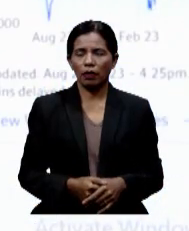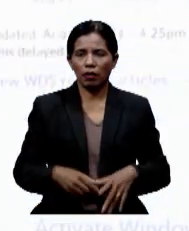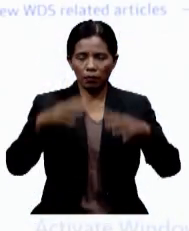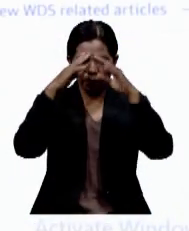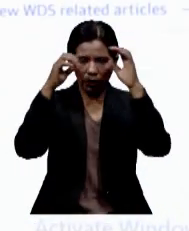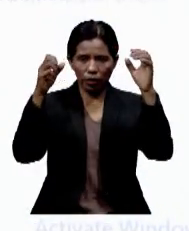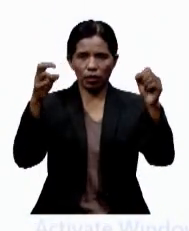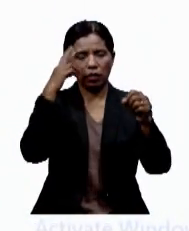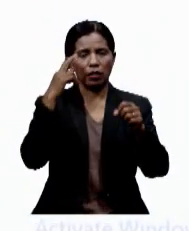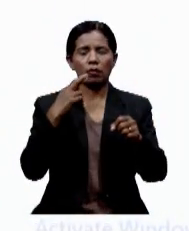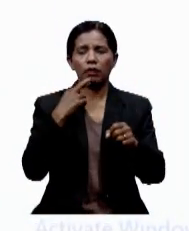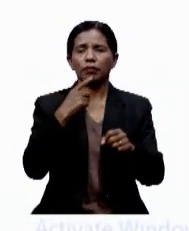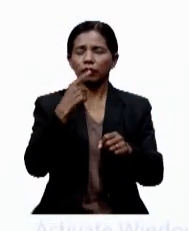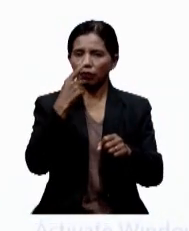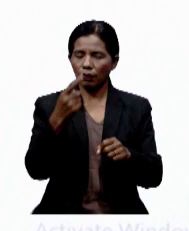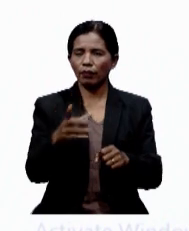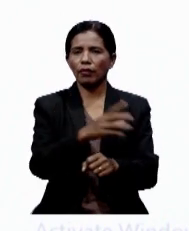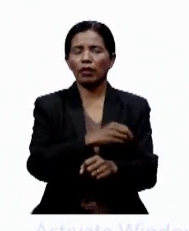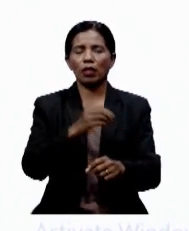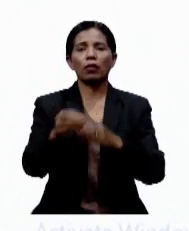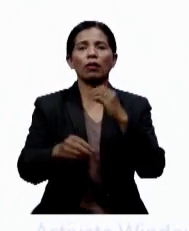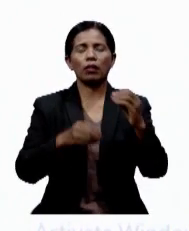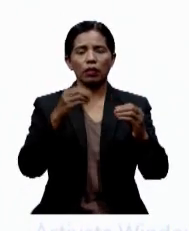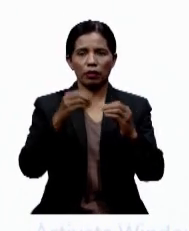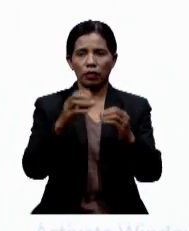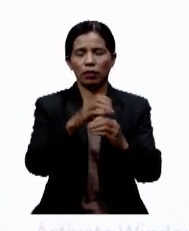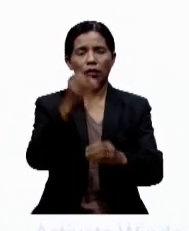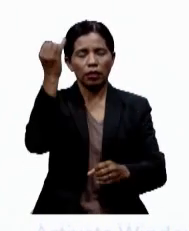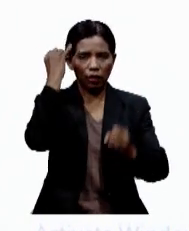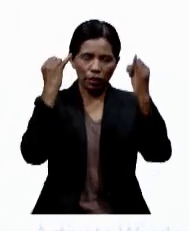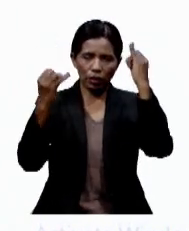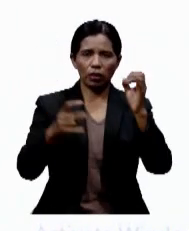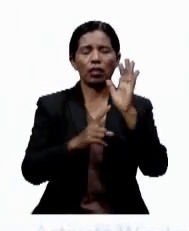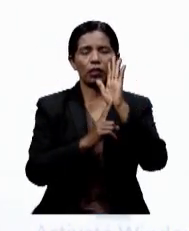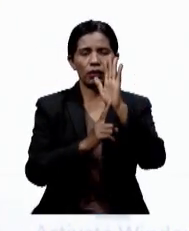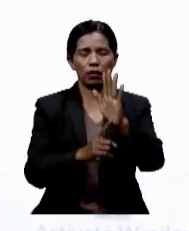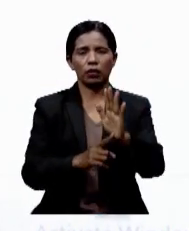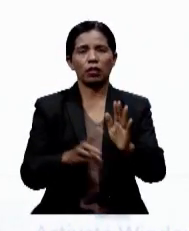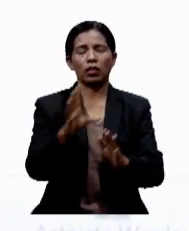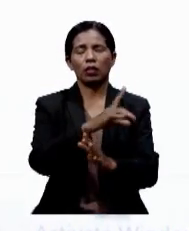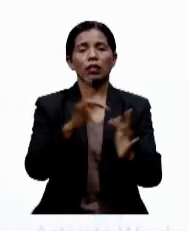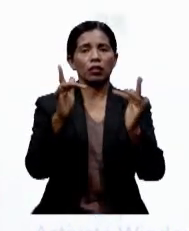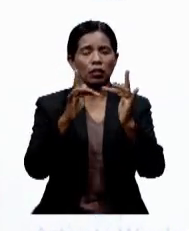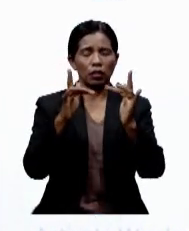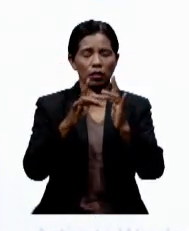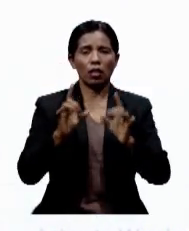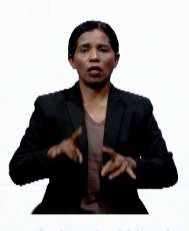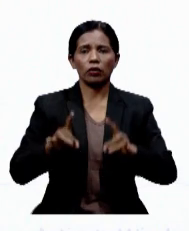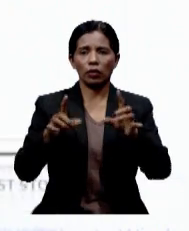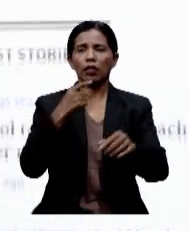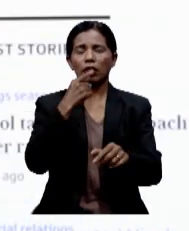Presidente da República, Zuzeramos Horta, ratou questão, né? Relaciona a opinião internacional, na BFOSA e a website Australian Financial Review,